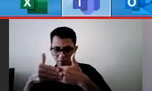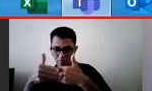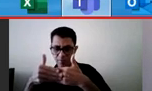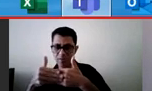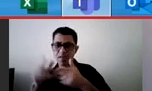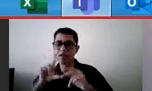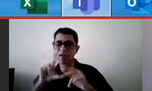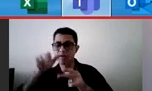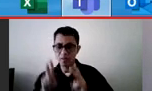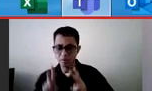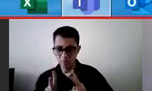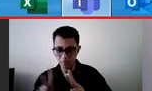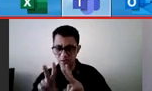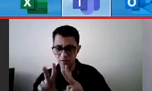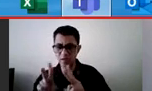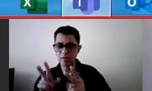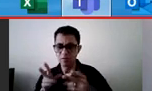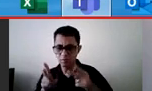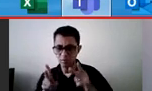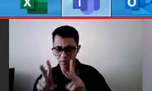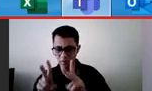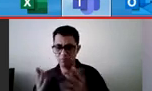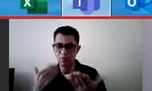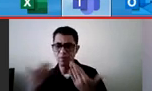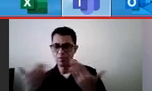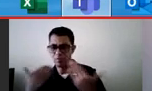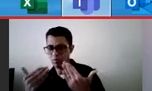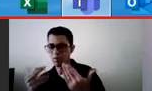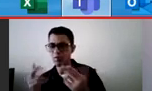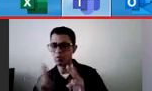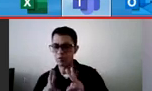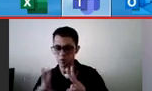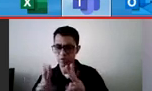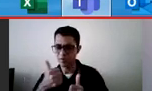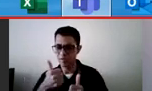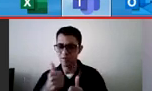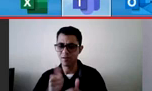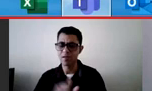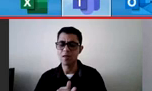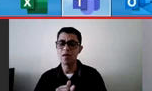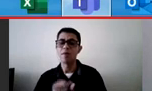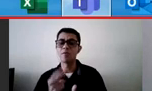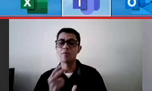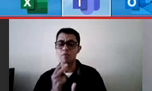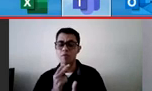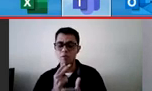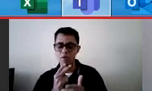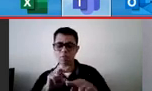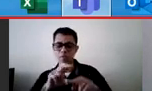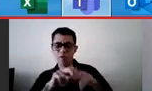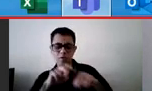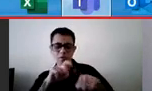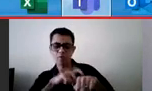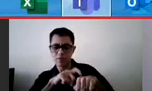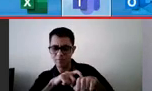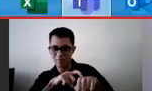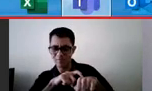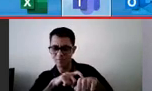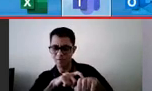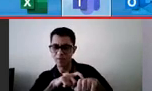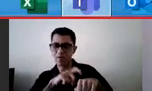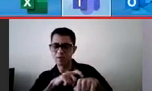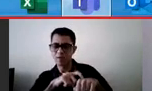aí a gente, quem quiser continuar na sala conversando, a gente... Tudo bem, mas eu não posso estourar muito o nosso tempo,